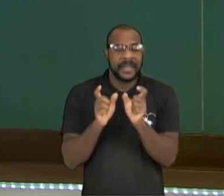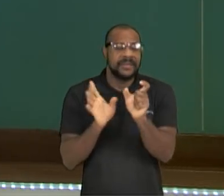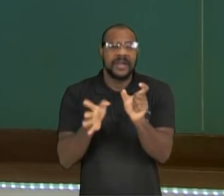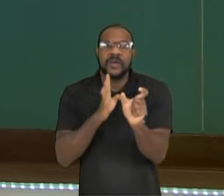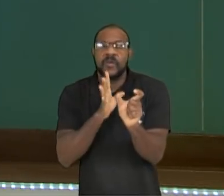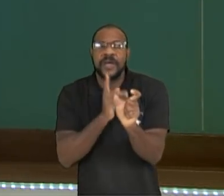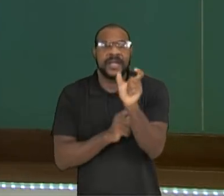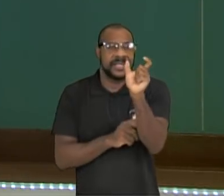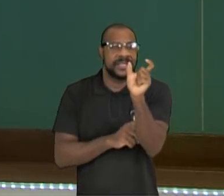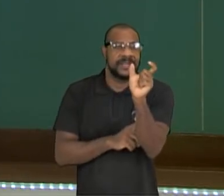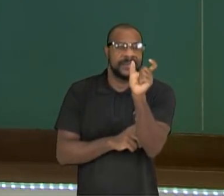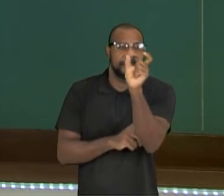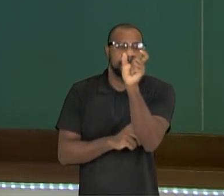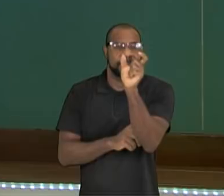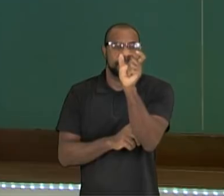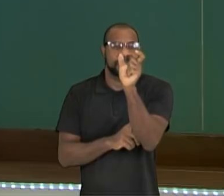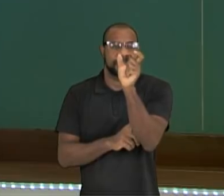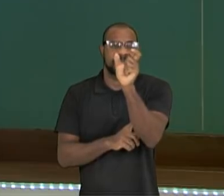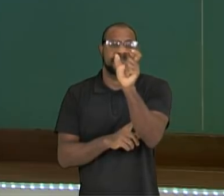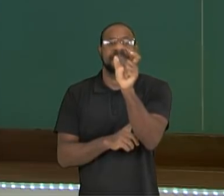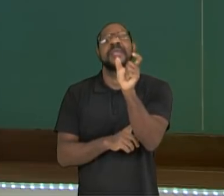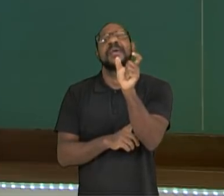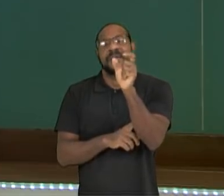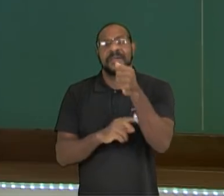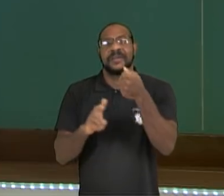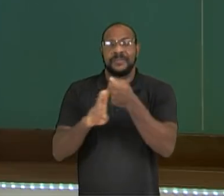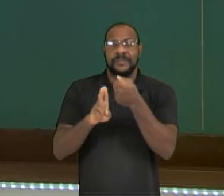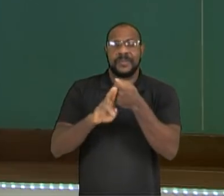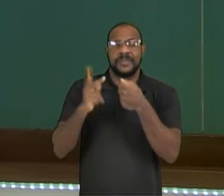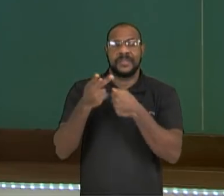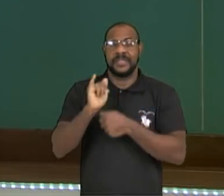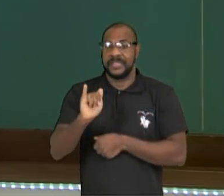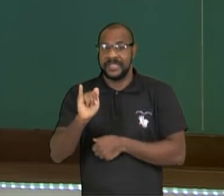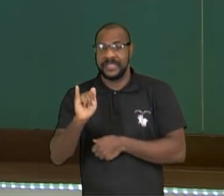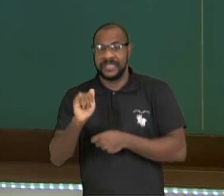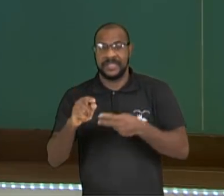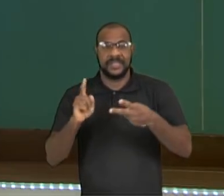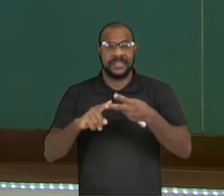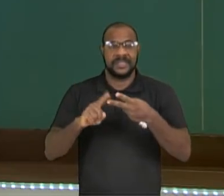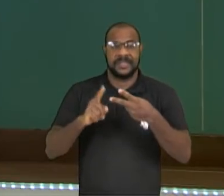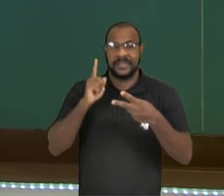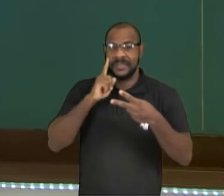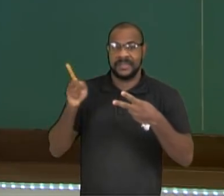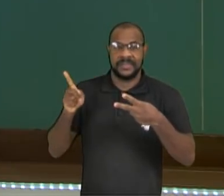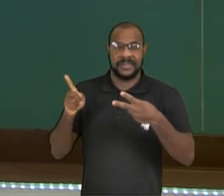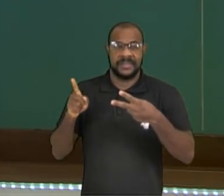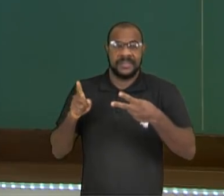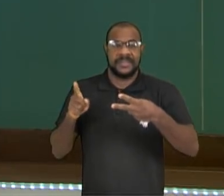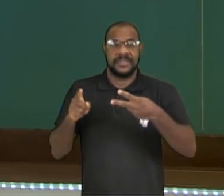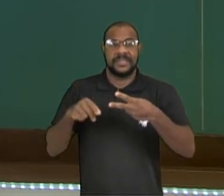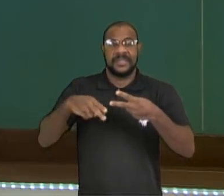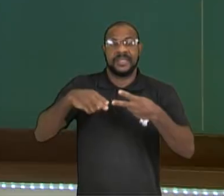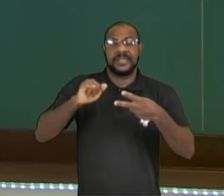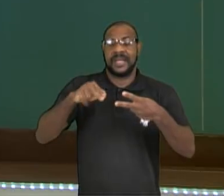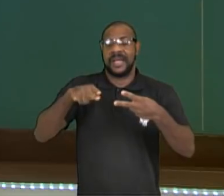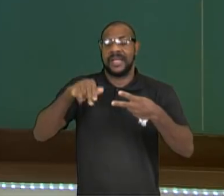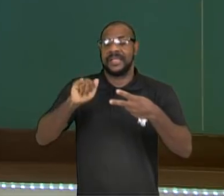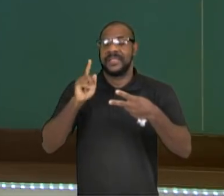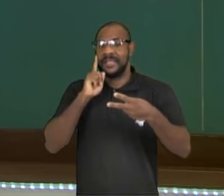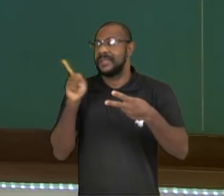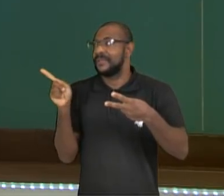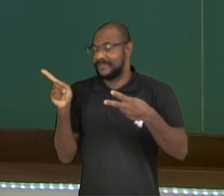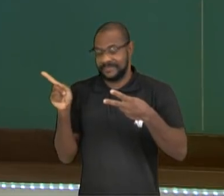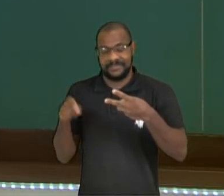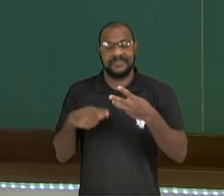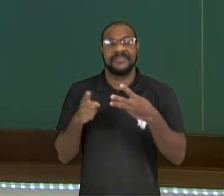já conheço o he, que é o pronome. Eu conheço o nine, né? One, two, three. O nine eu